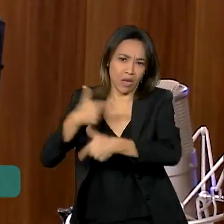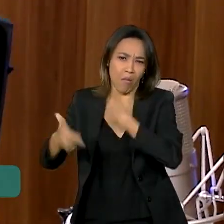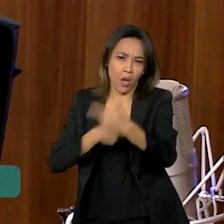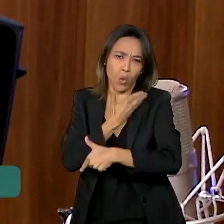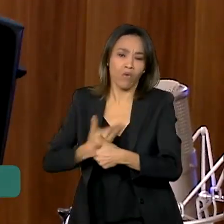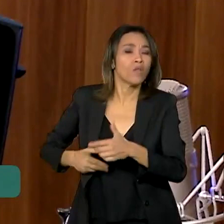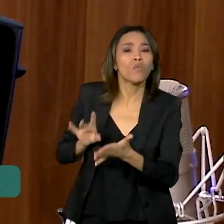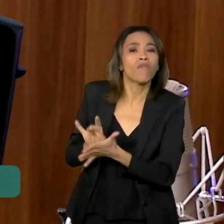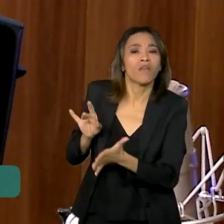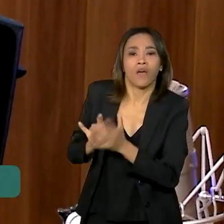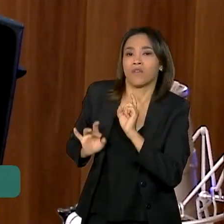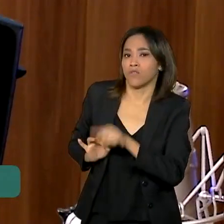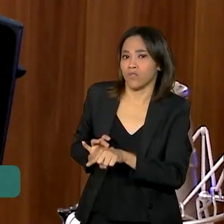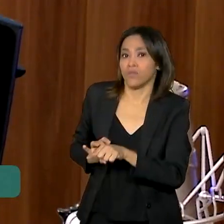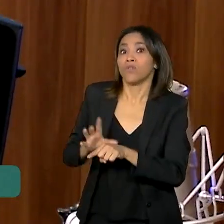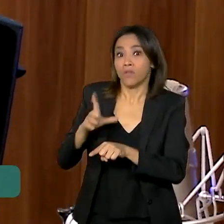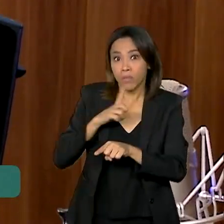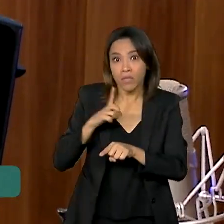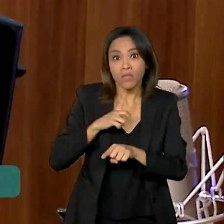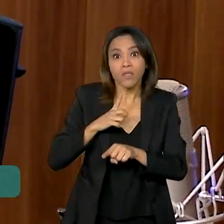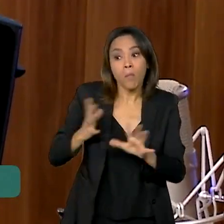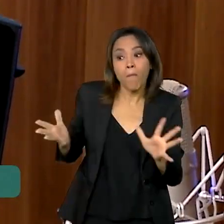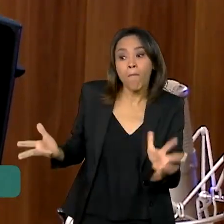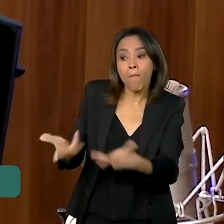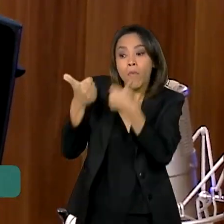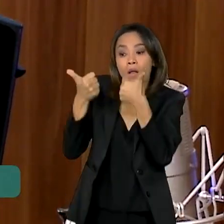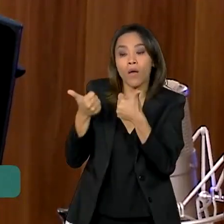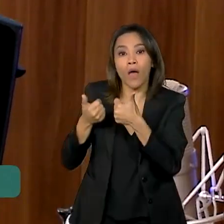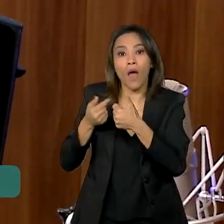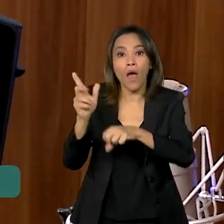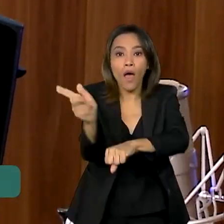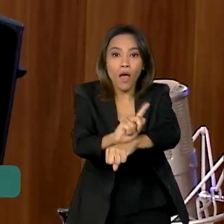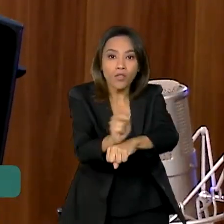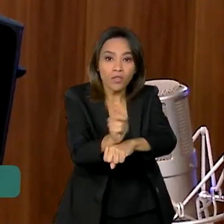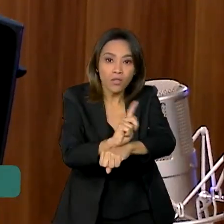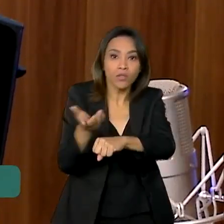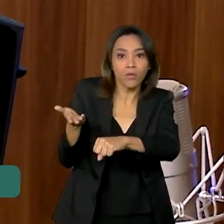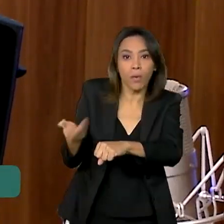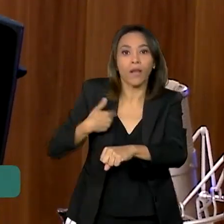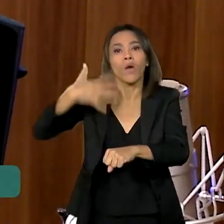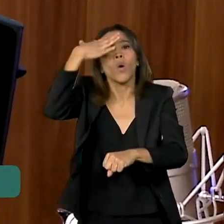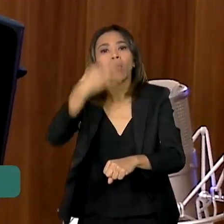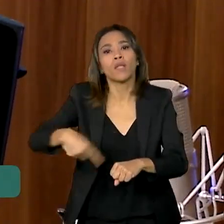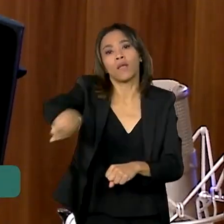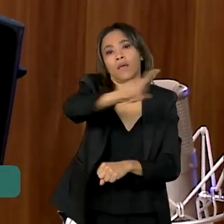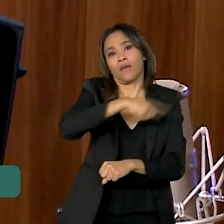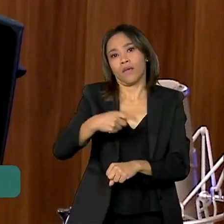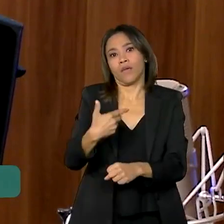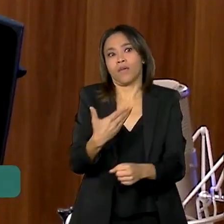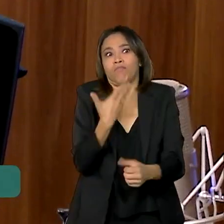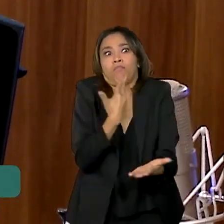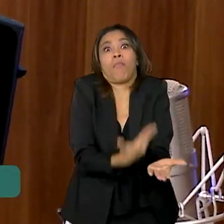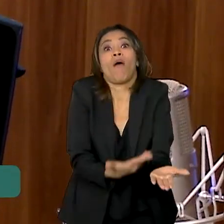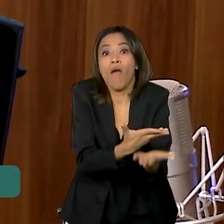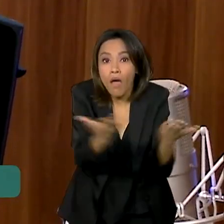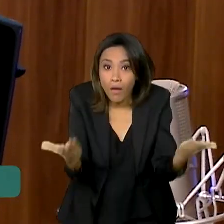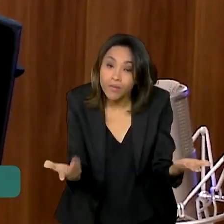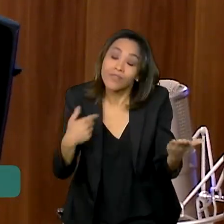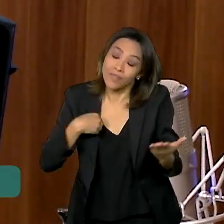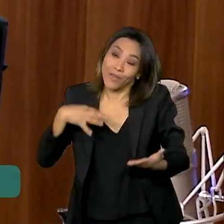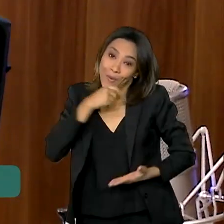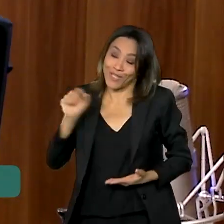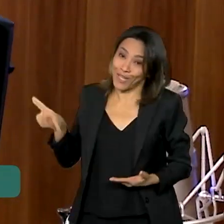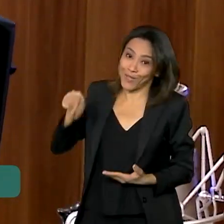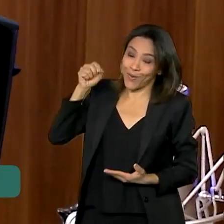né? Porque a gente tem que ter um Estado com o tamanho necessário para cumprir aquilo que a população exige da gente. Eu acho que a eleição do presidente